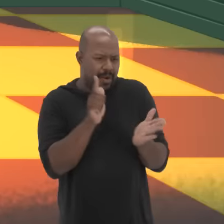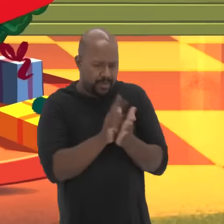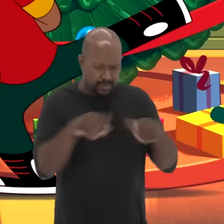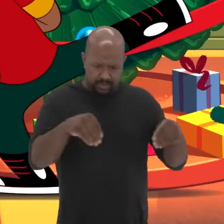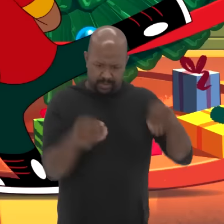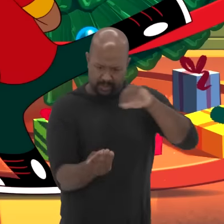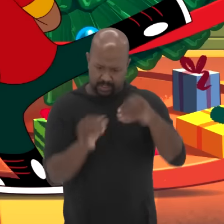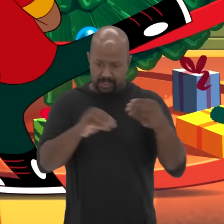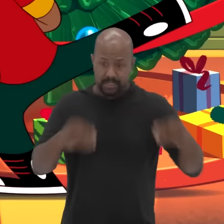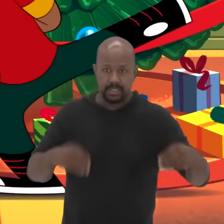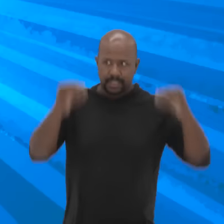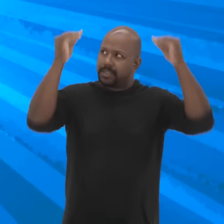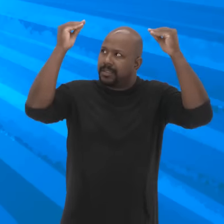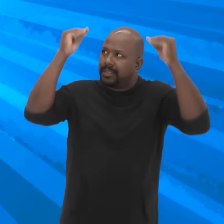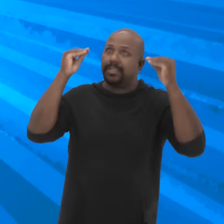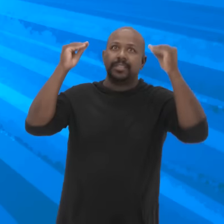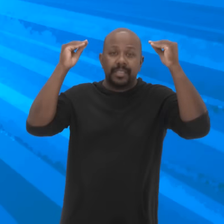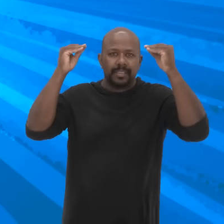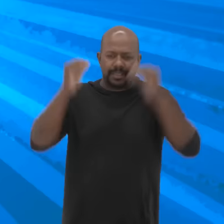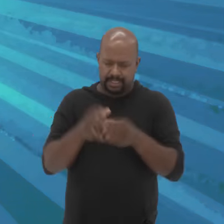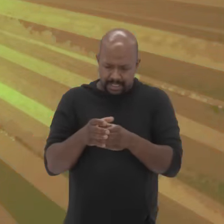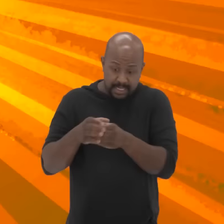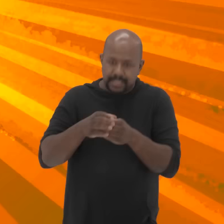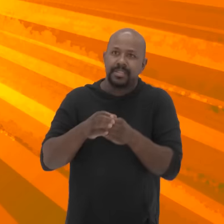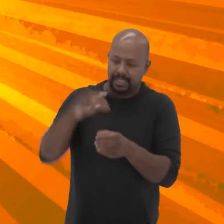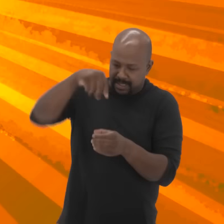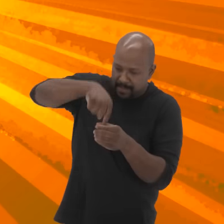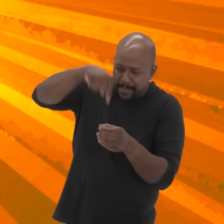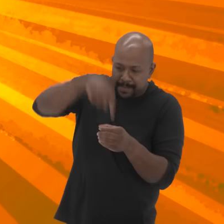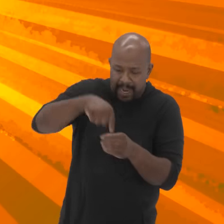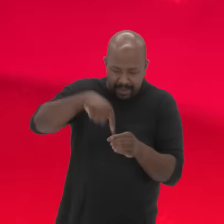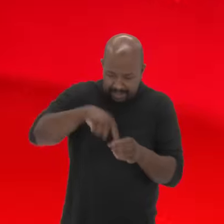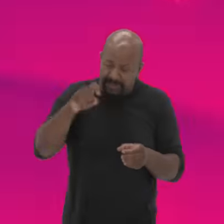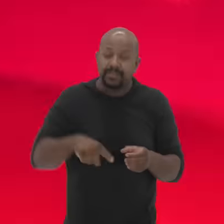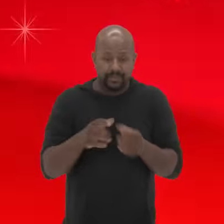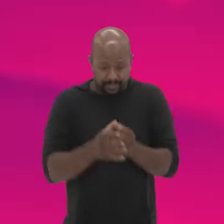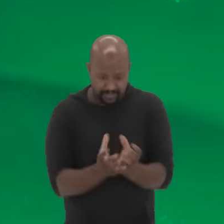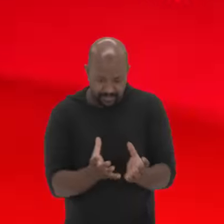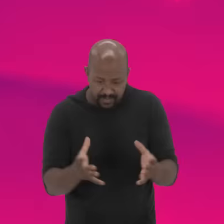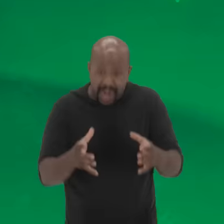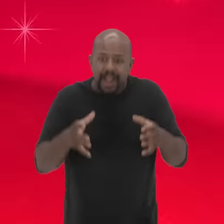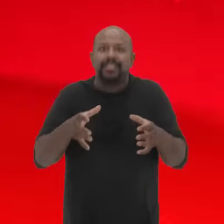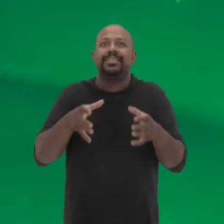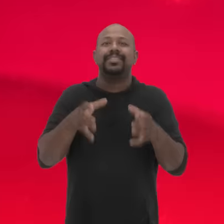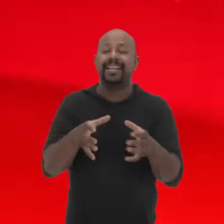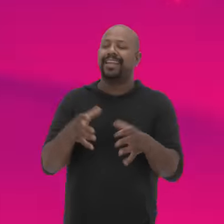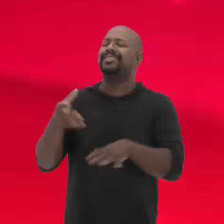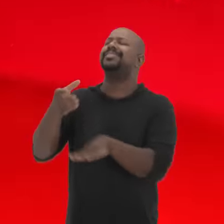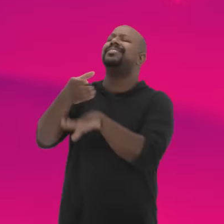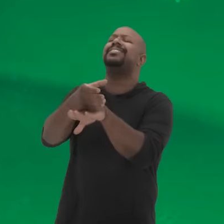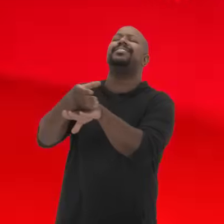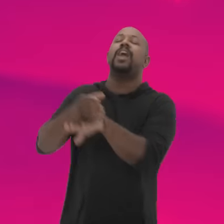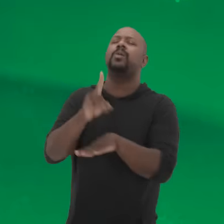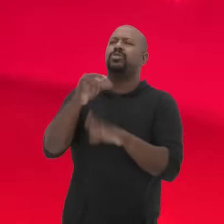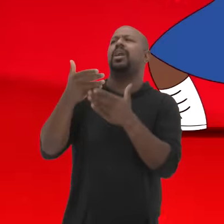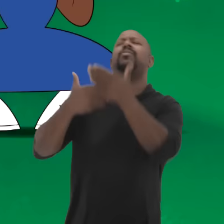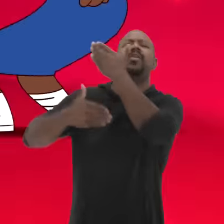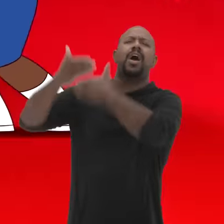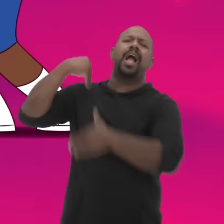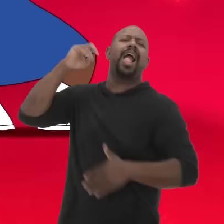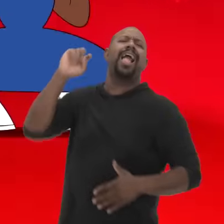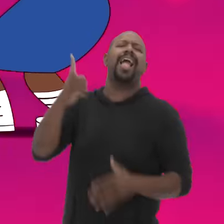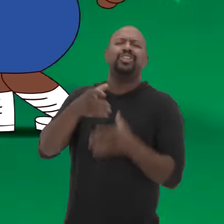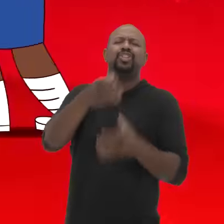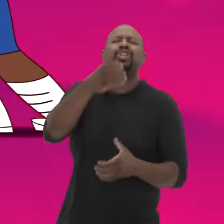papelão eu faço chapéu, da lata de ervilha um porta-pincel. O vaso de flor que é feito a instante, um dia